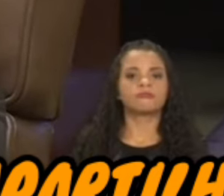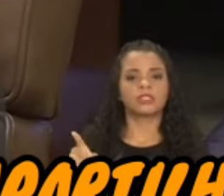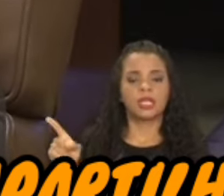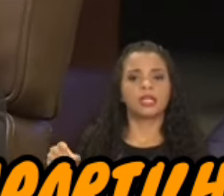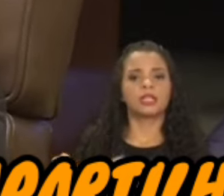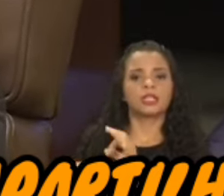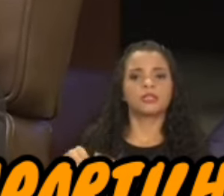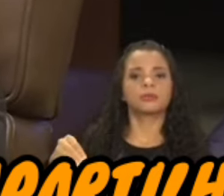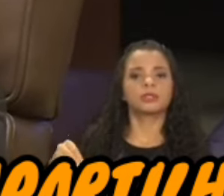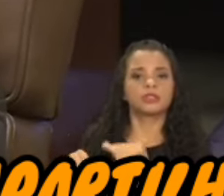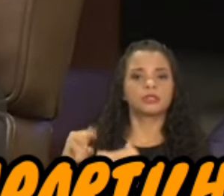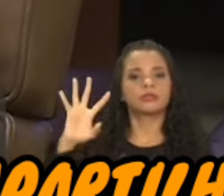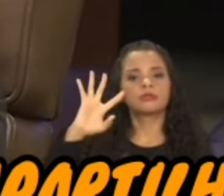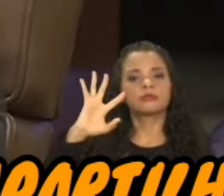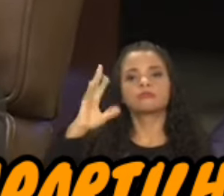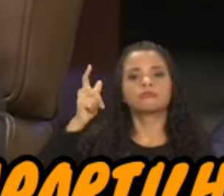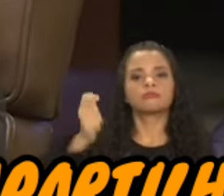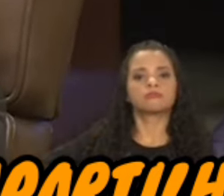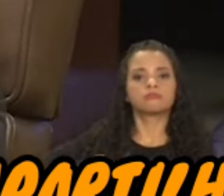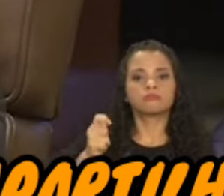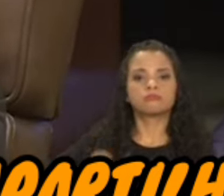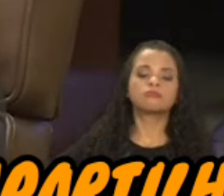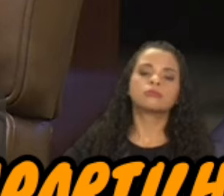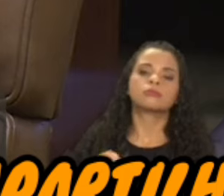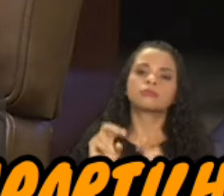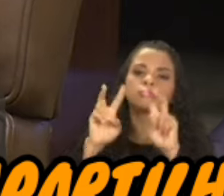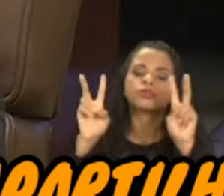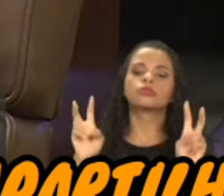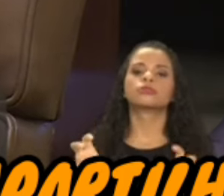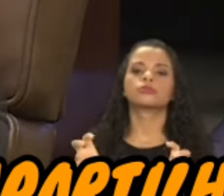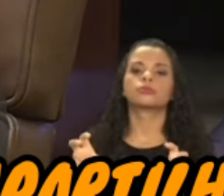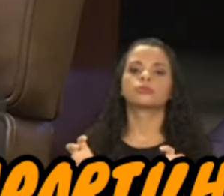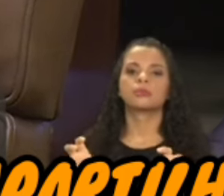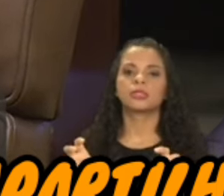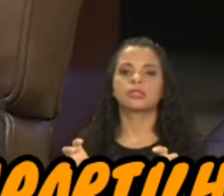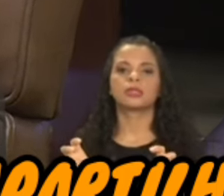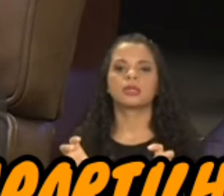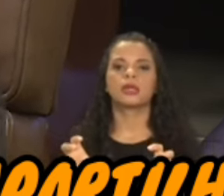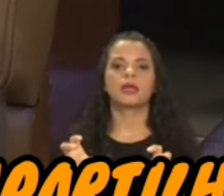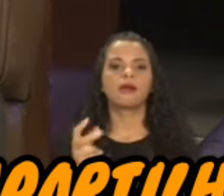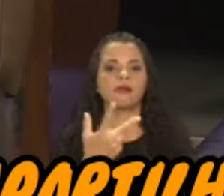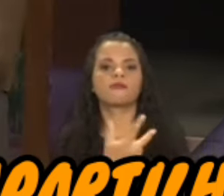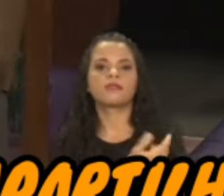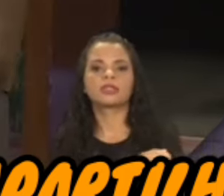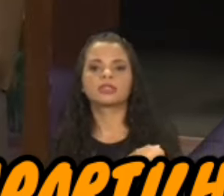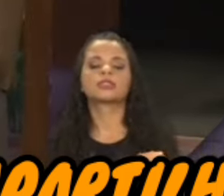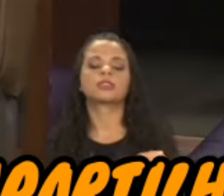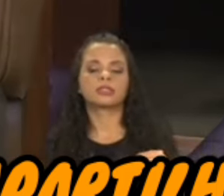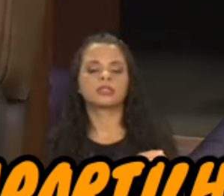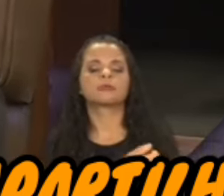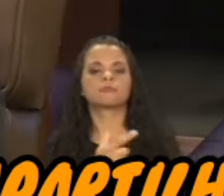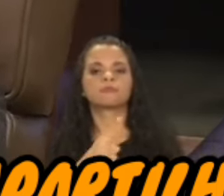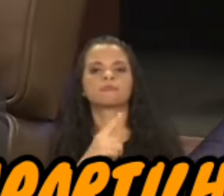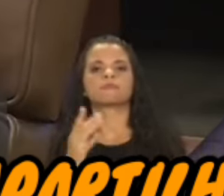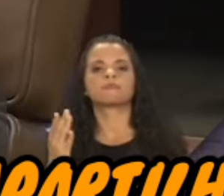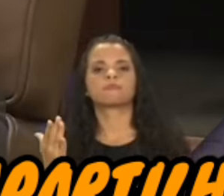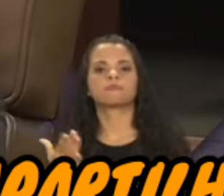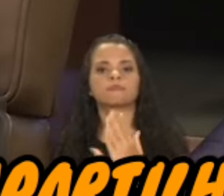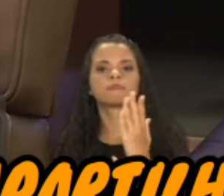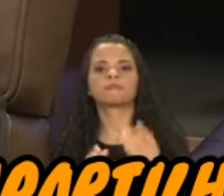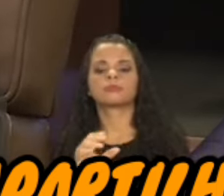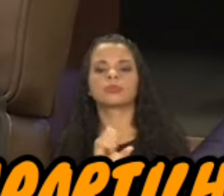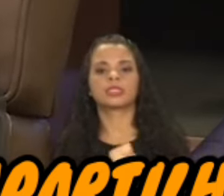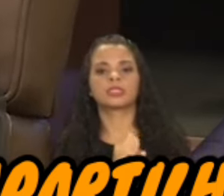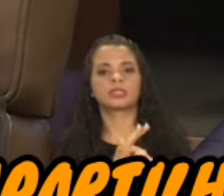né? Viagem do caramba. Enfim, eu vou encerrando já o vídeo por aqui. Por favor, se não for inscrito, se inscreve